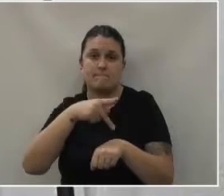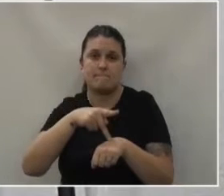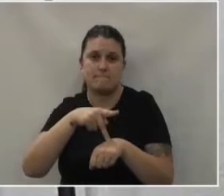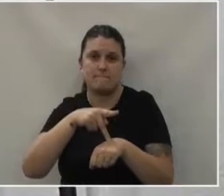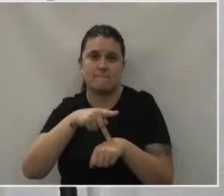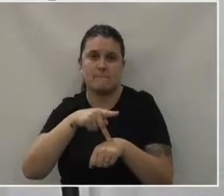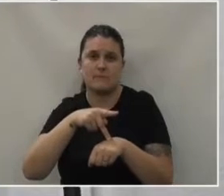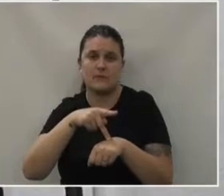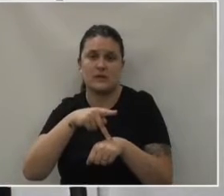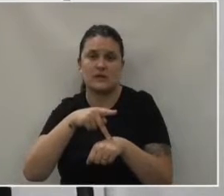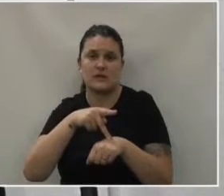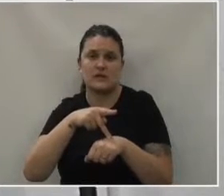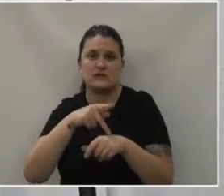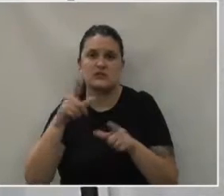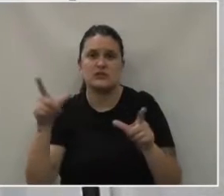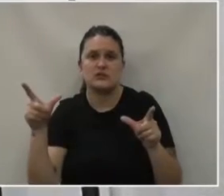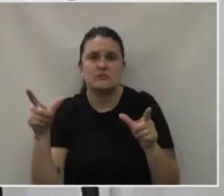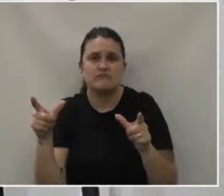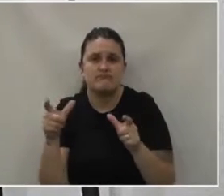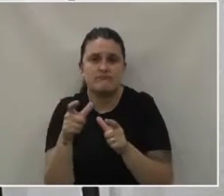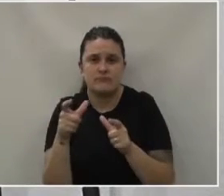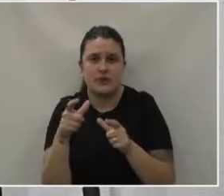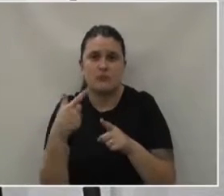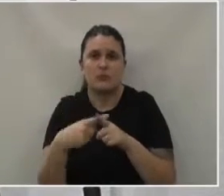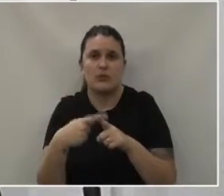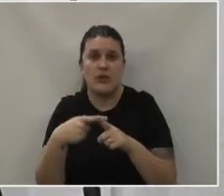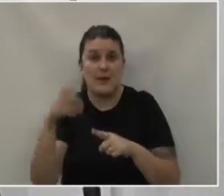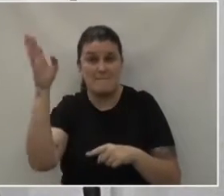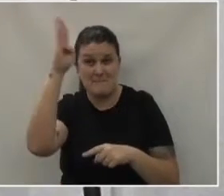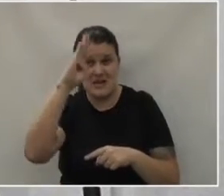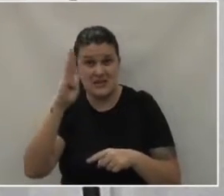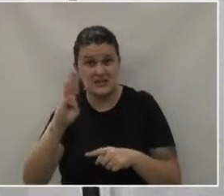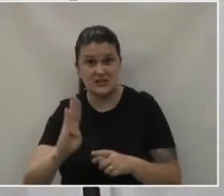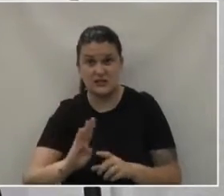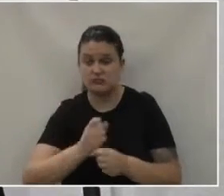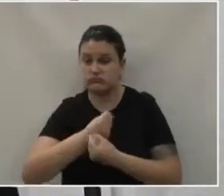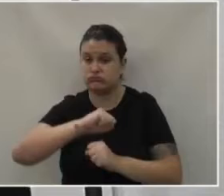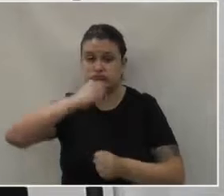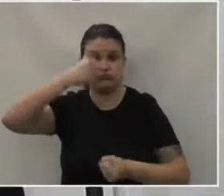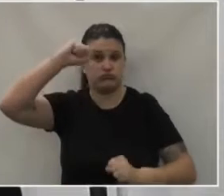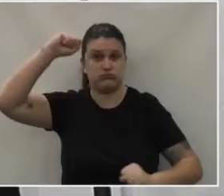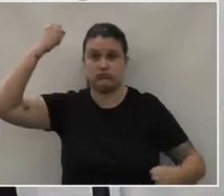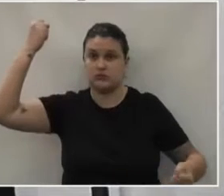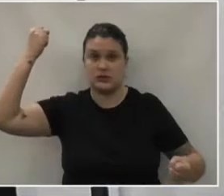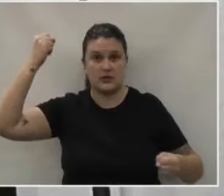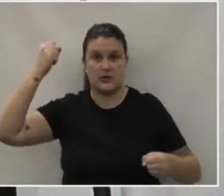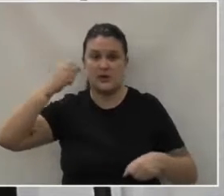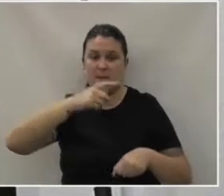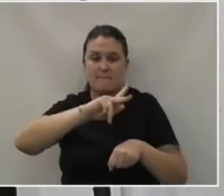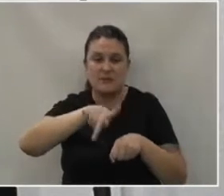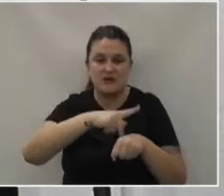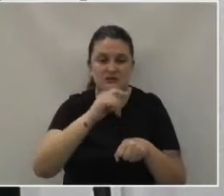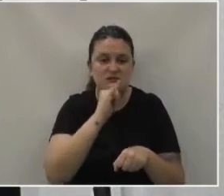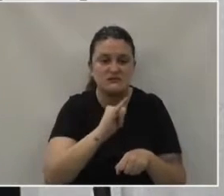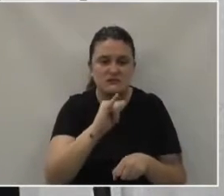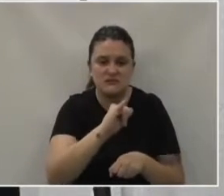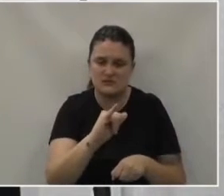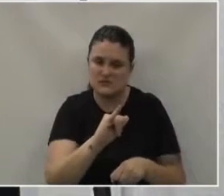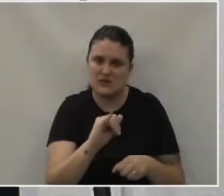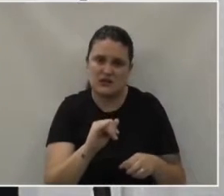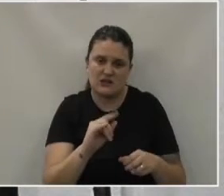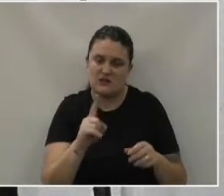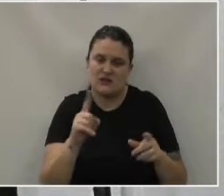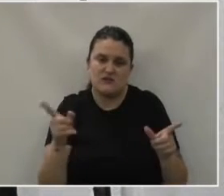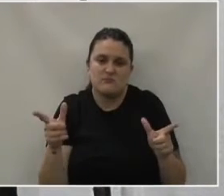territorial bem menores do que a do Brasil, cabem inúmeras vezes, eu acho que se somarem o